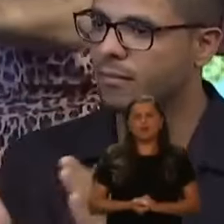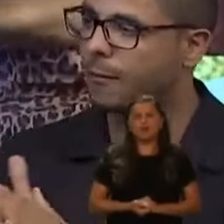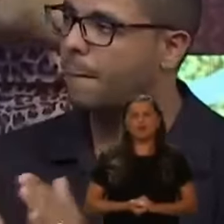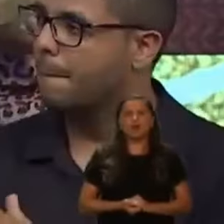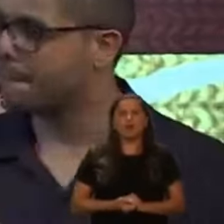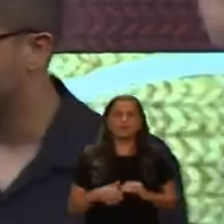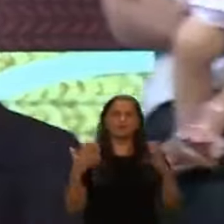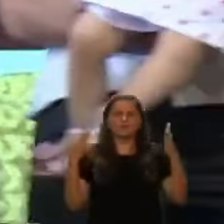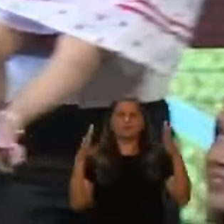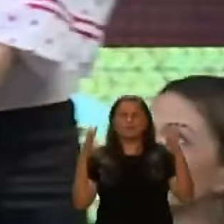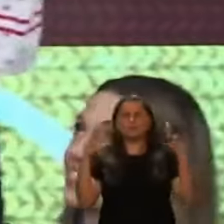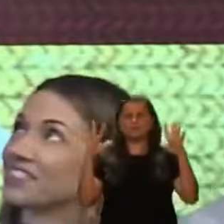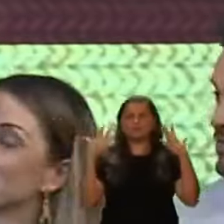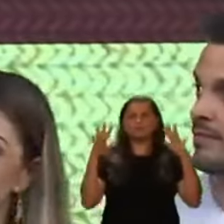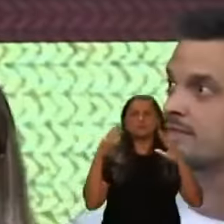Glória.